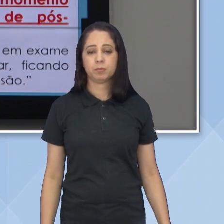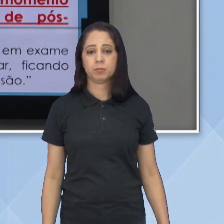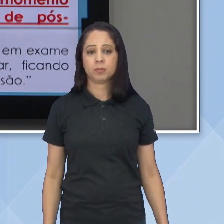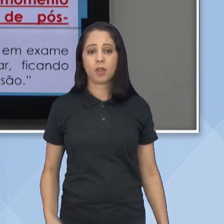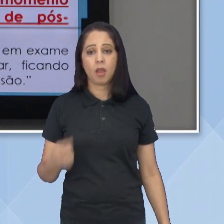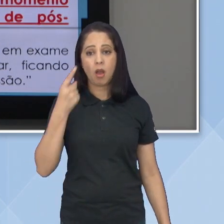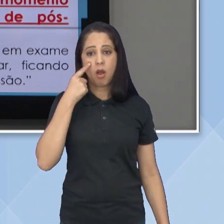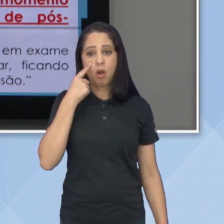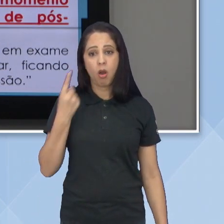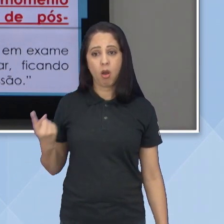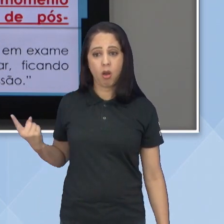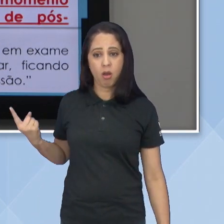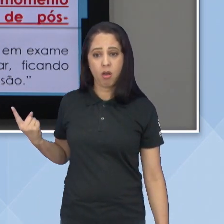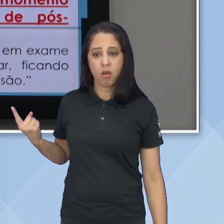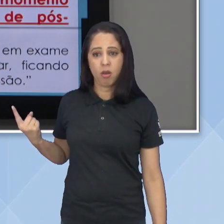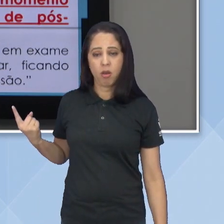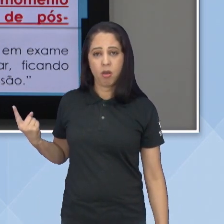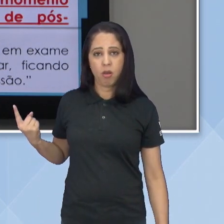Olha o que escreveram.